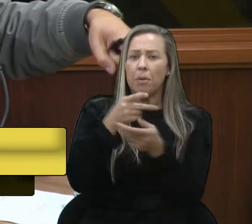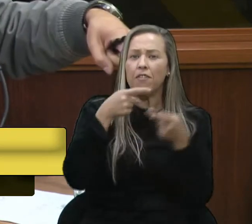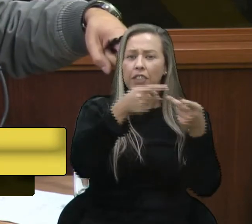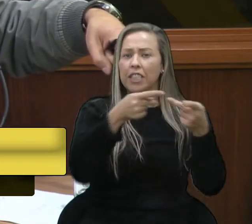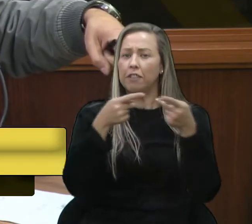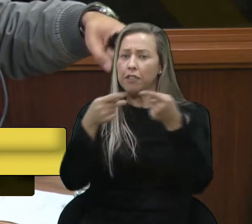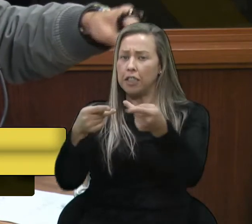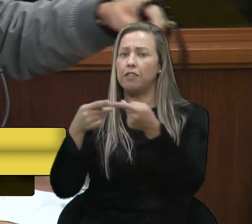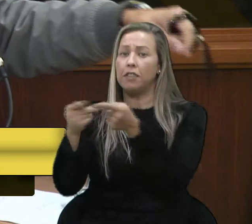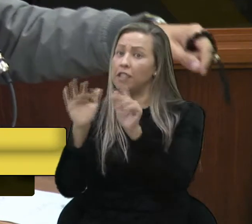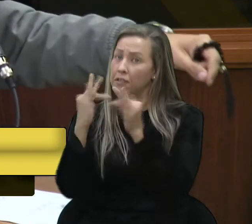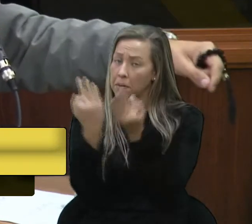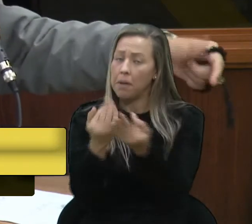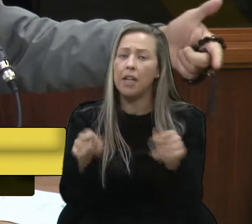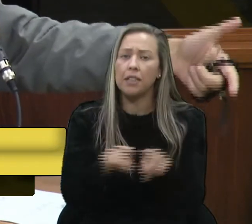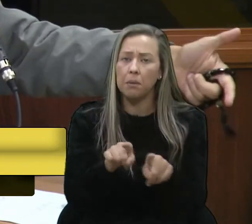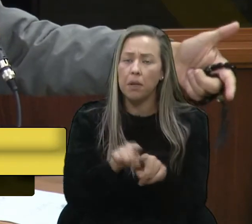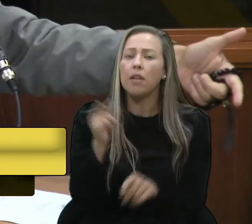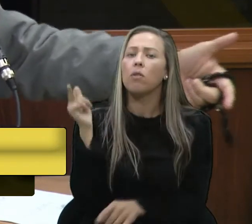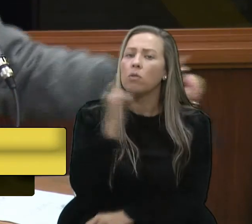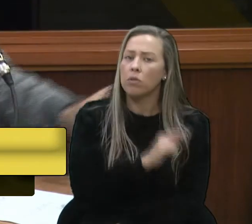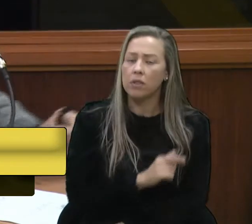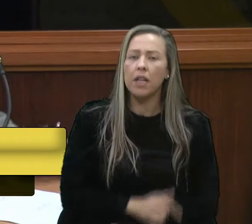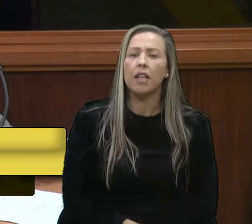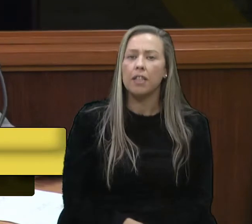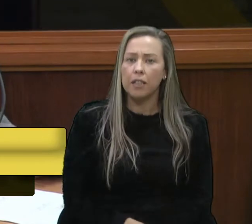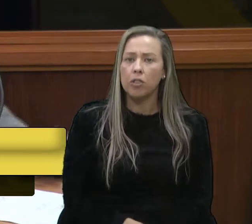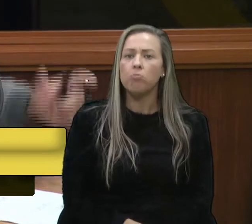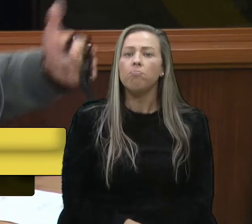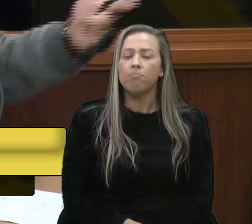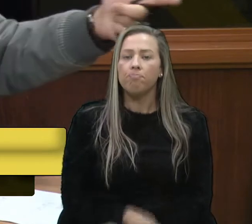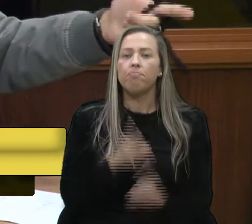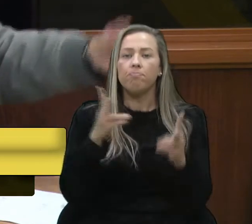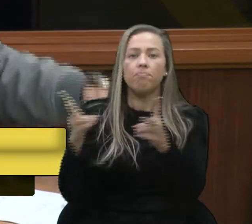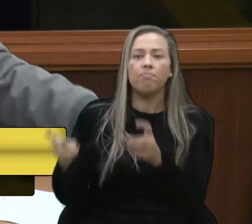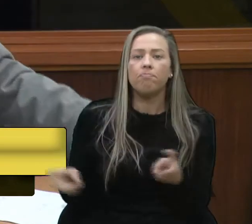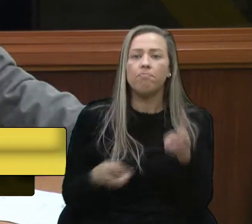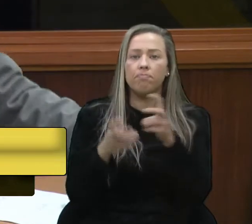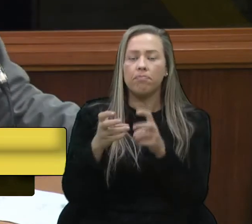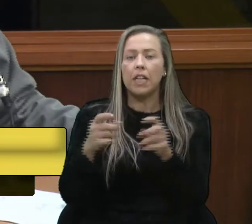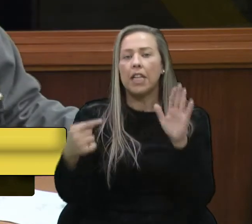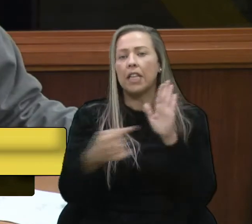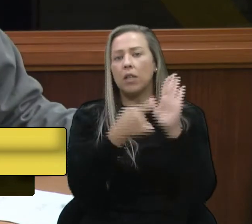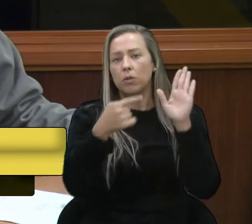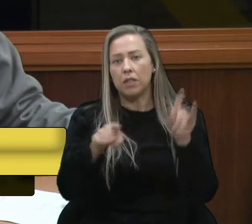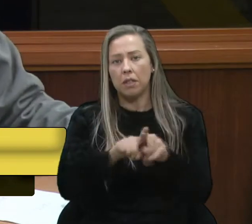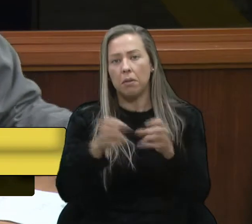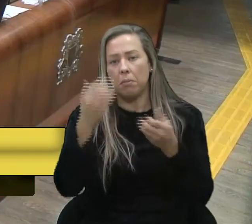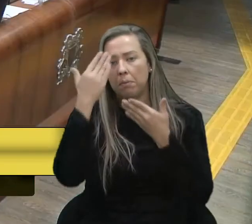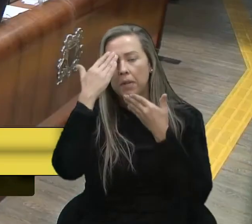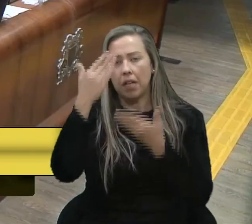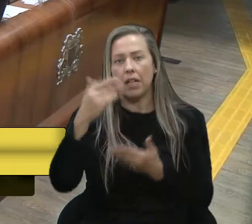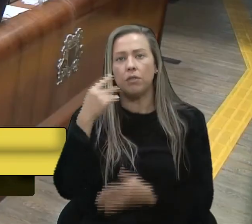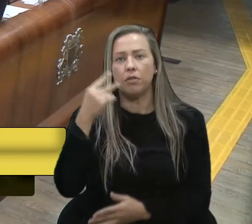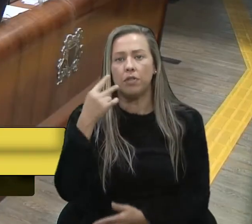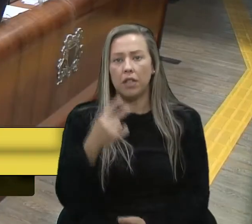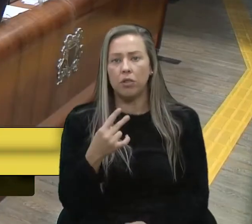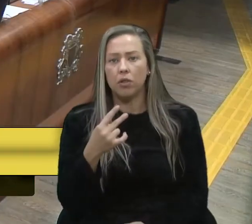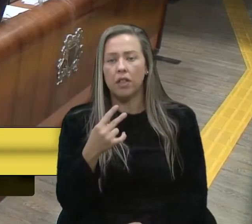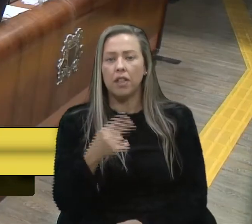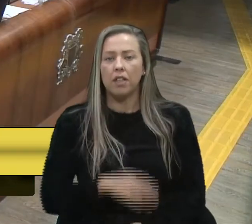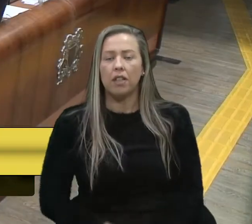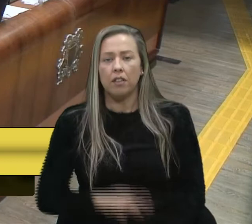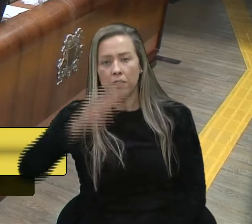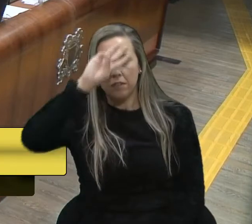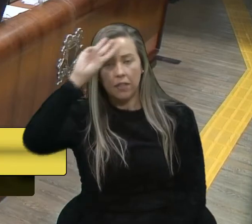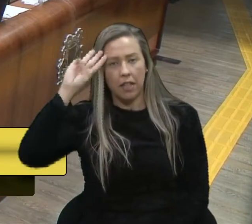famílias. Perfeito. Né, e conseguem também identificar muitos desses casos e também fazer as próprias denúncias. Obrigado, vereador. Muito obrigado, vereador Valim.